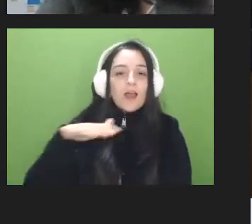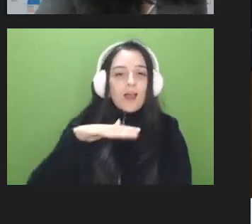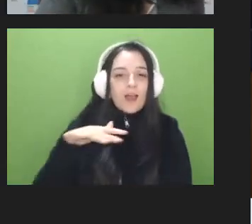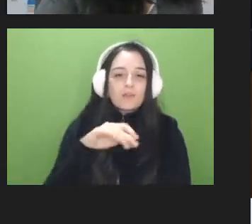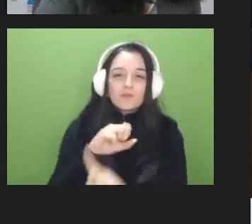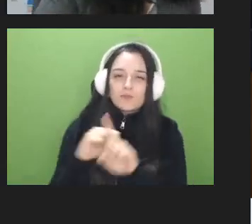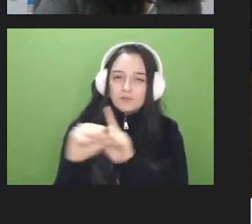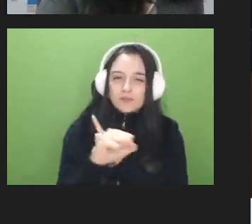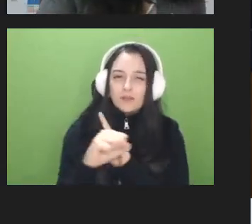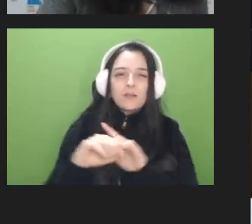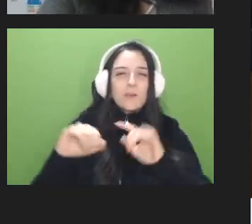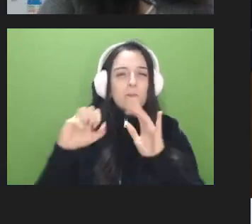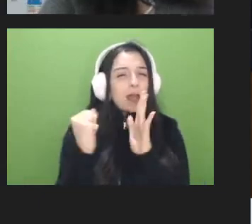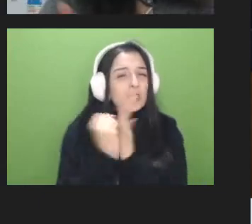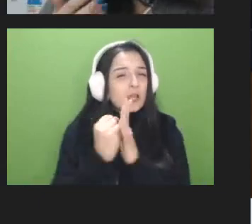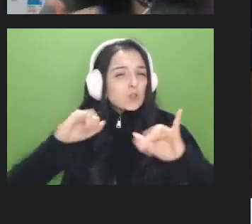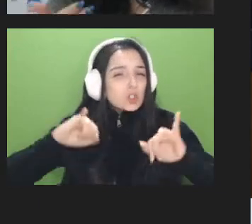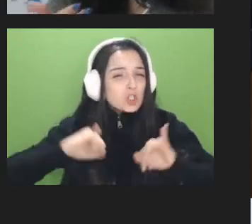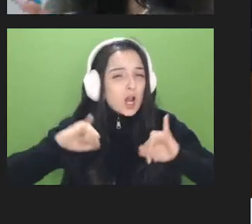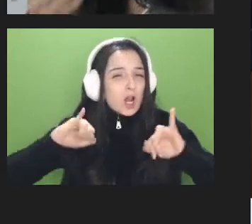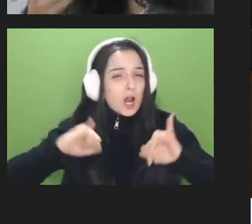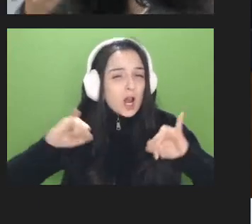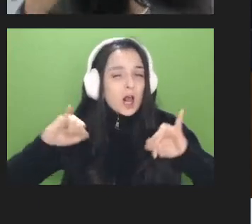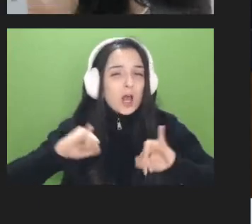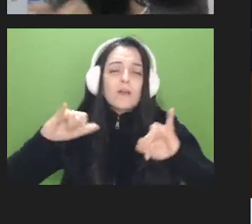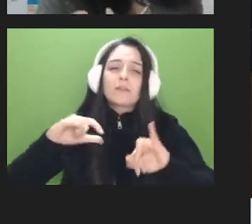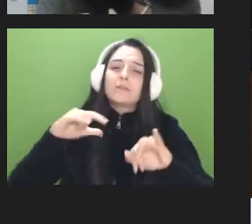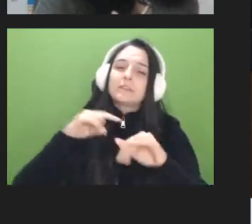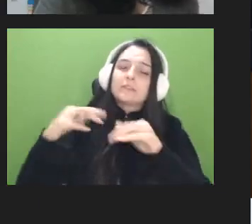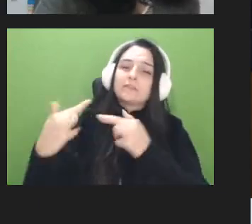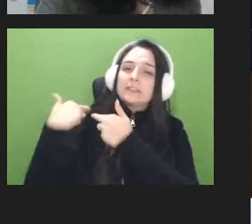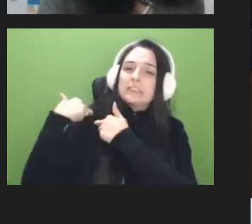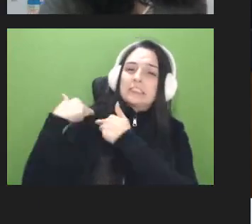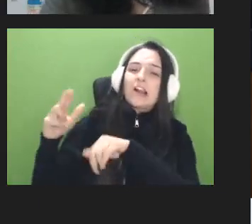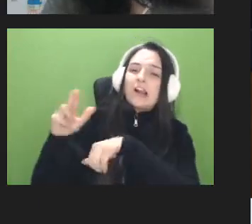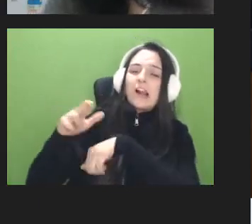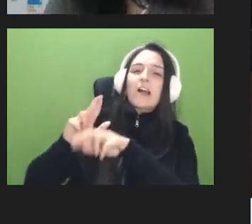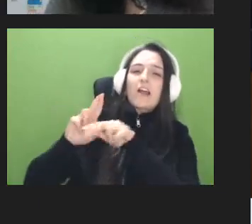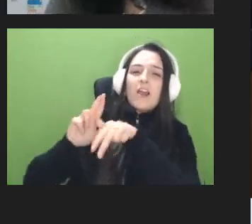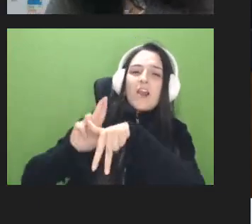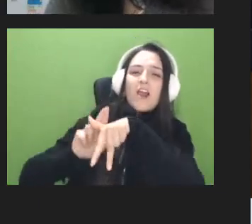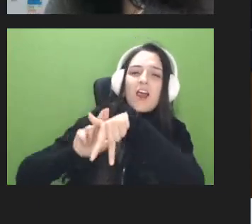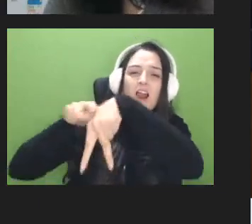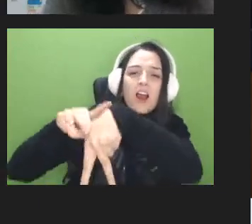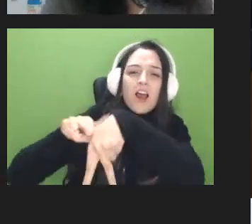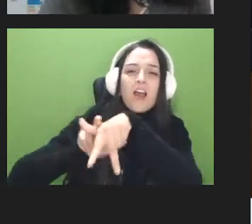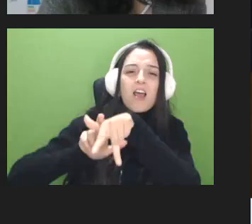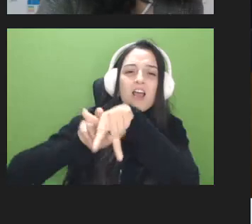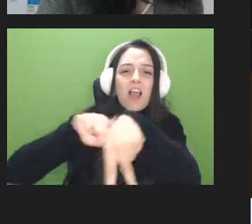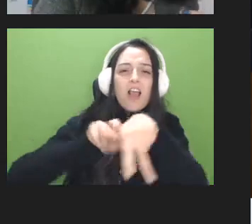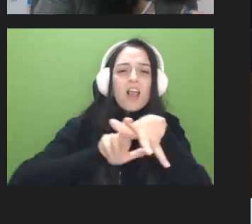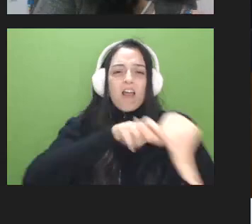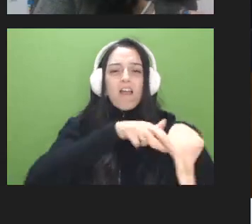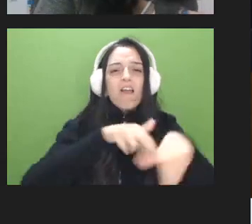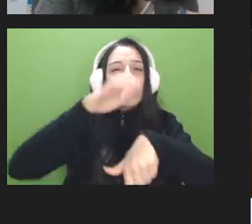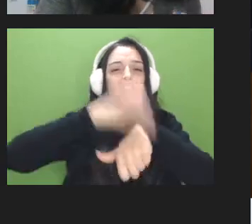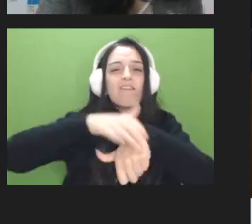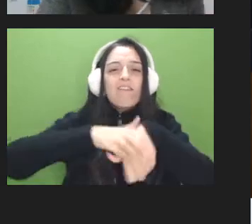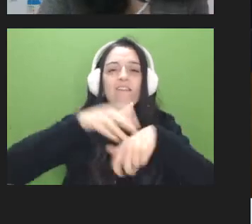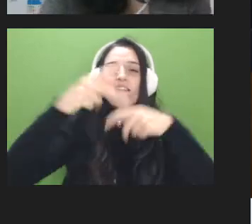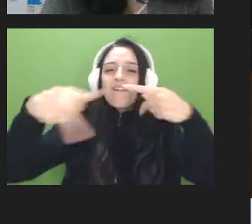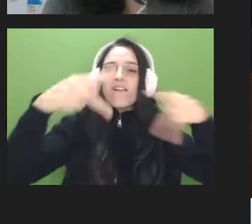por essa responsabilização ou essa culpabilização das pessoas, né, dos sujeitos, e